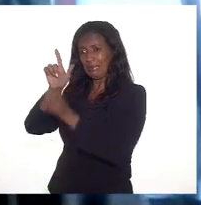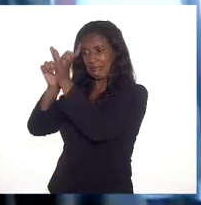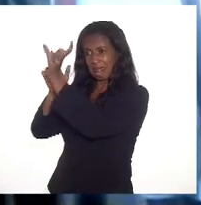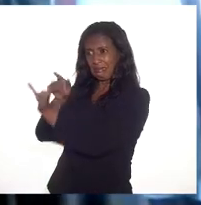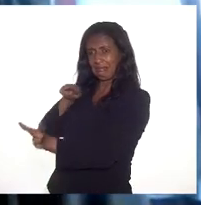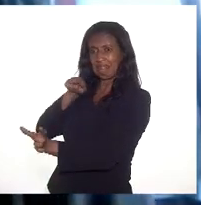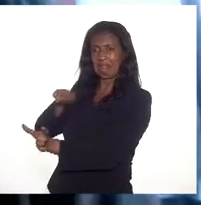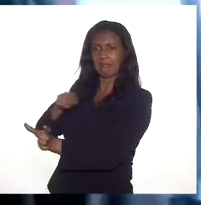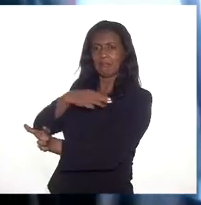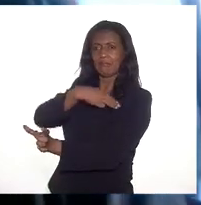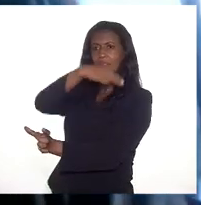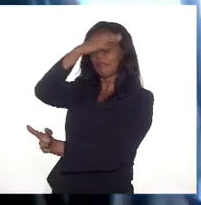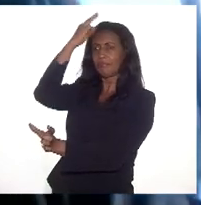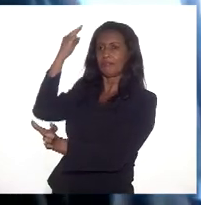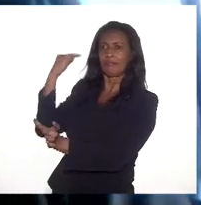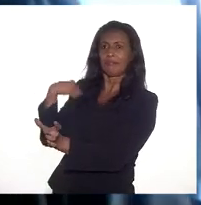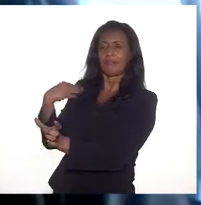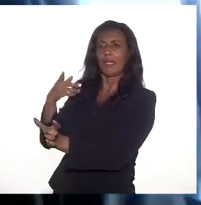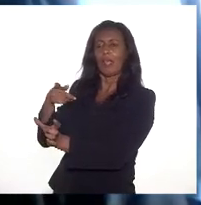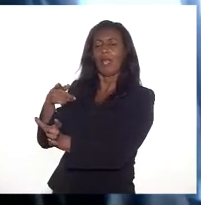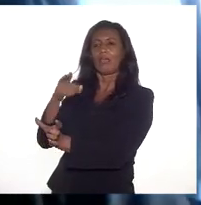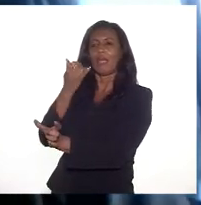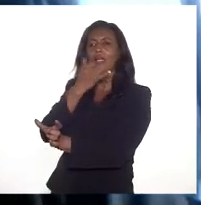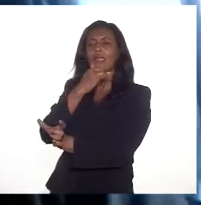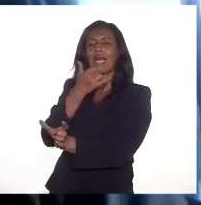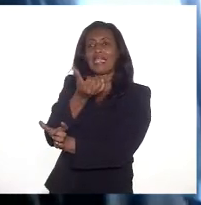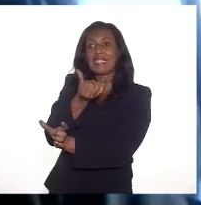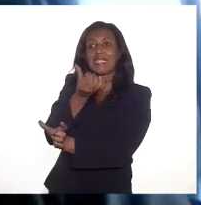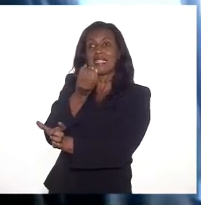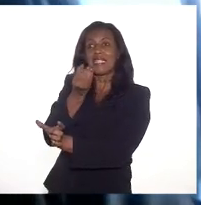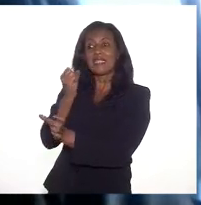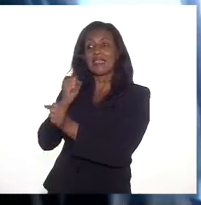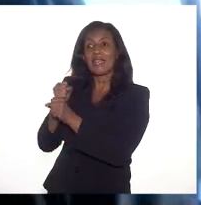60 anos e que os agressores